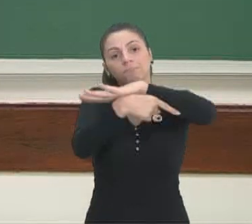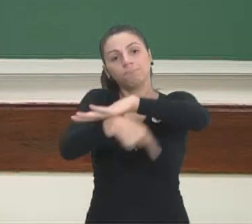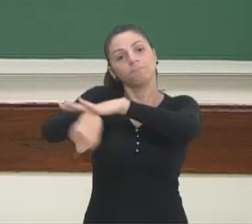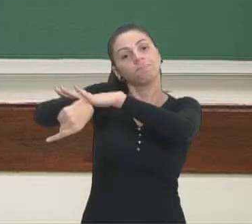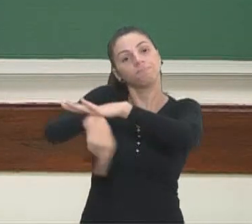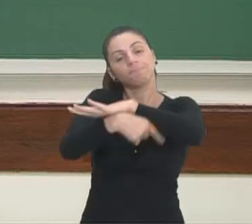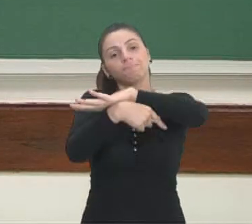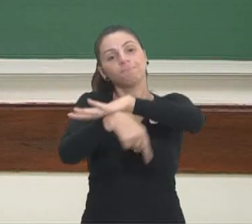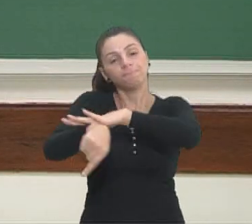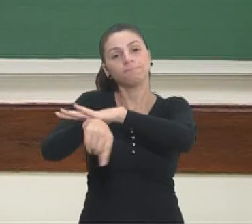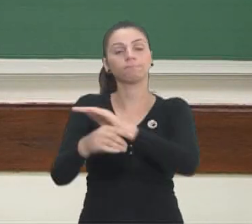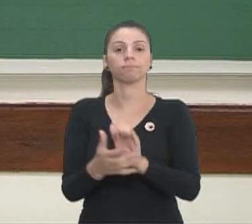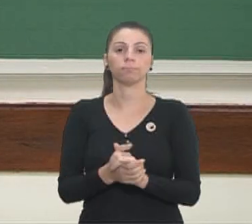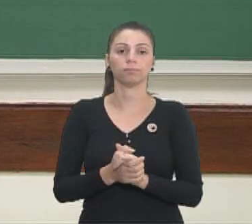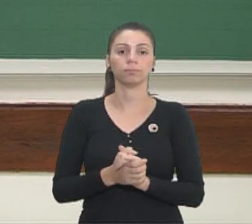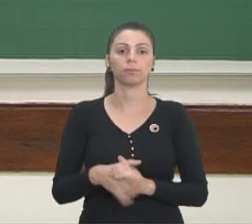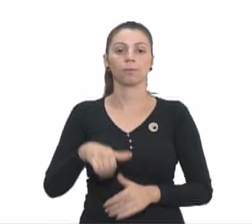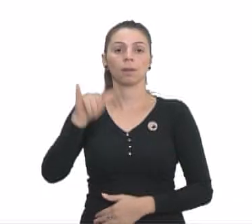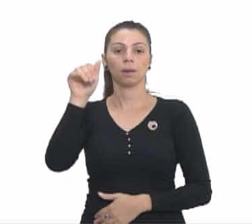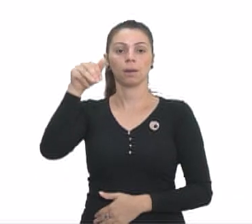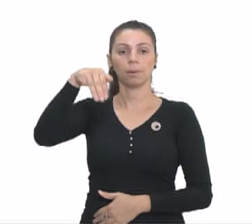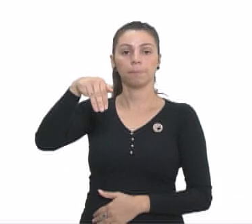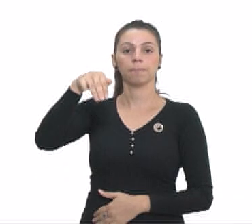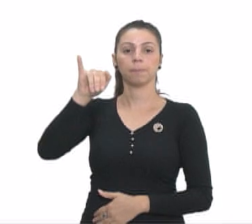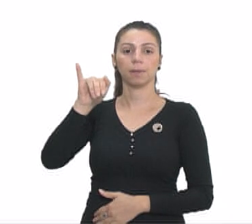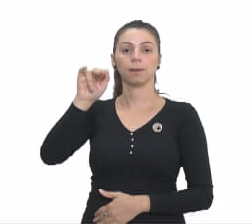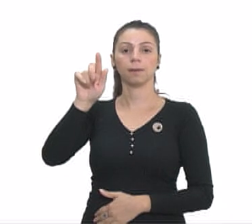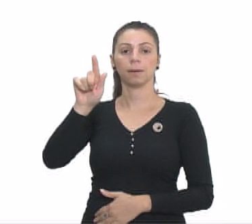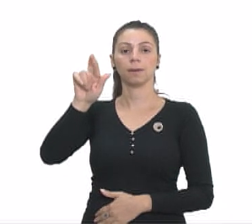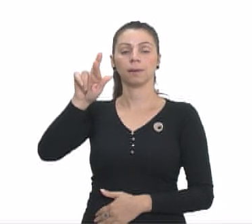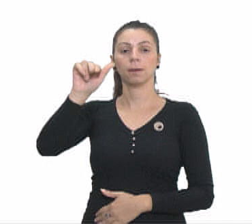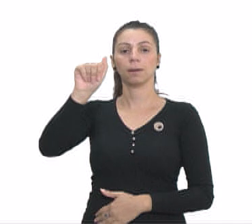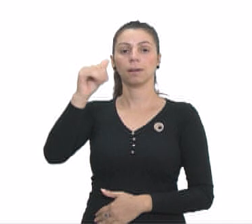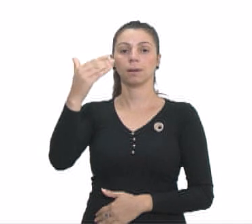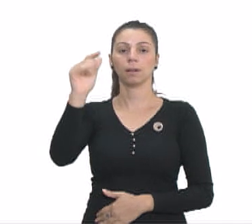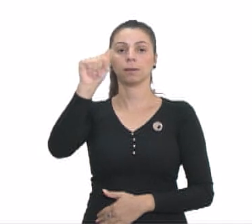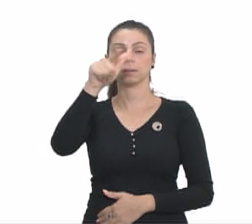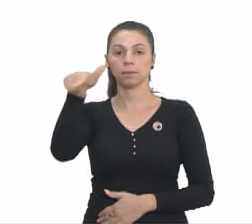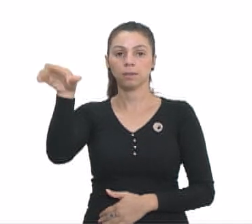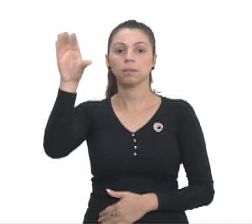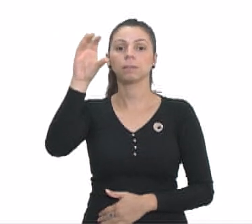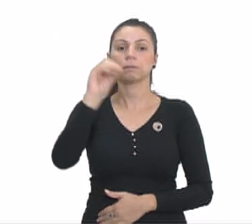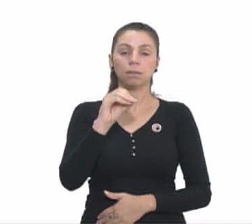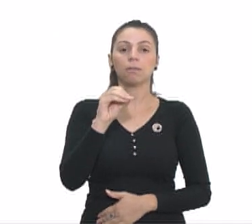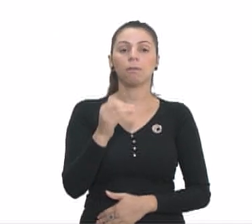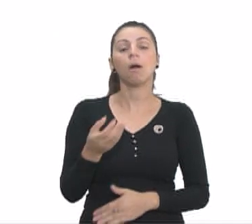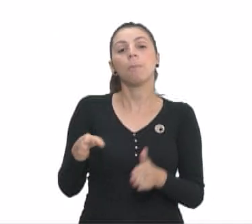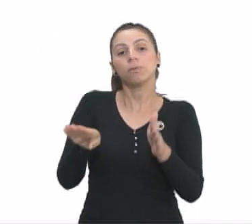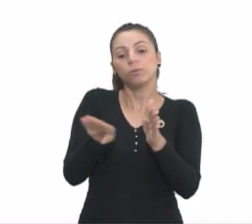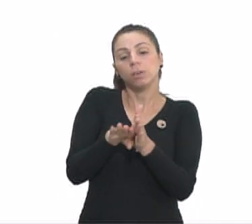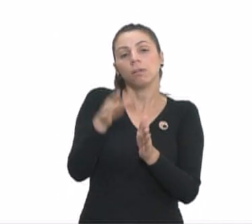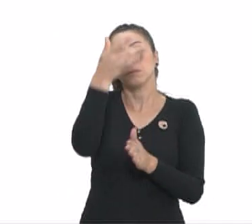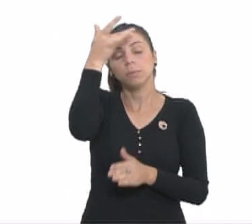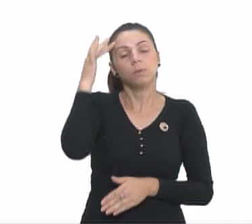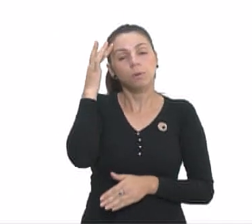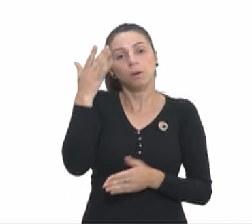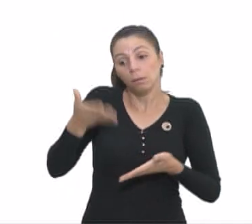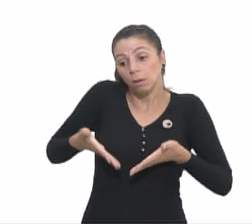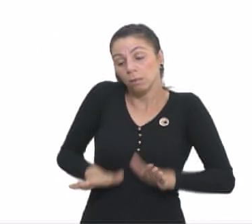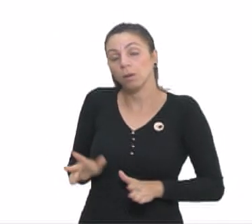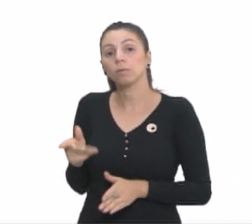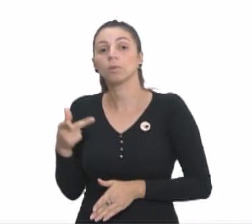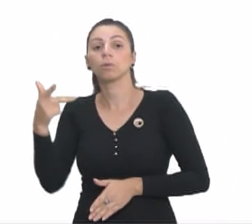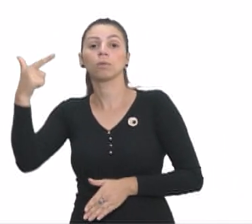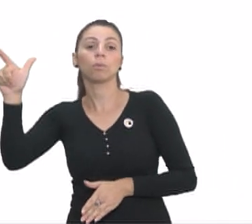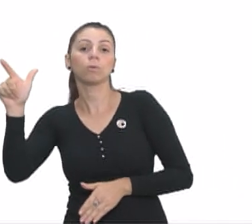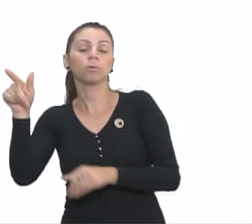Bem, imigração corresponde ao movimento de chegada de pessoas que nasceram em outros países. O